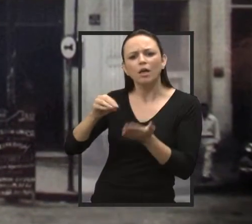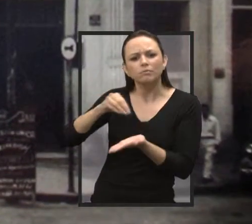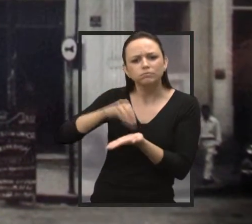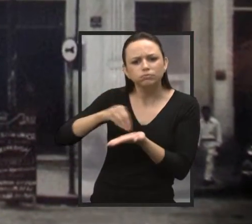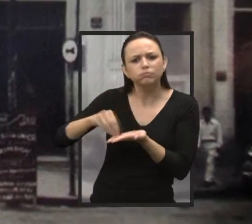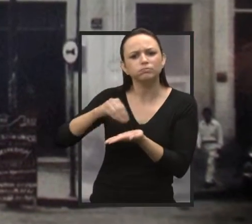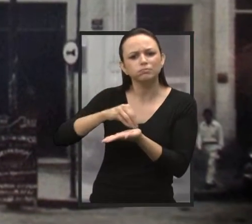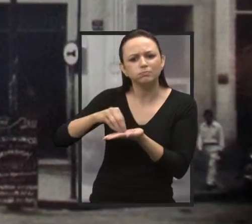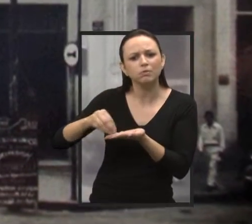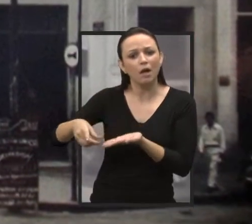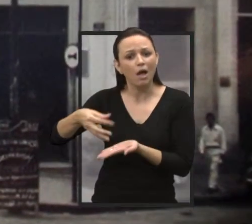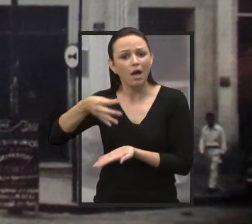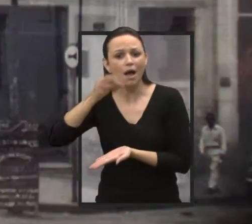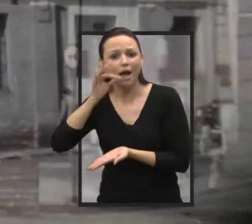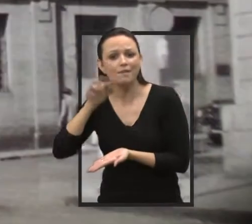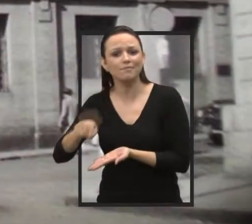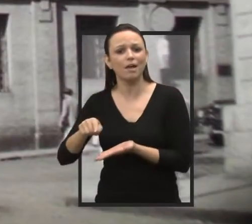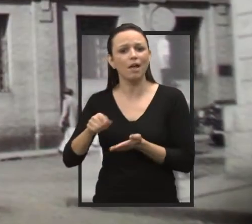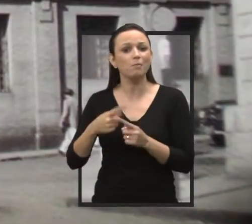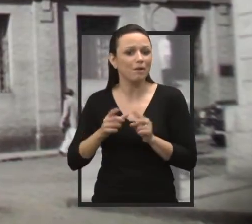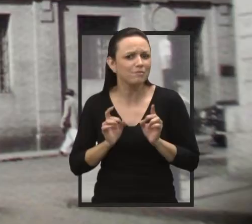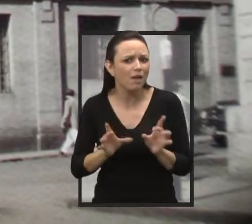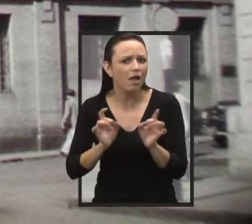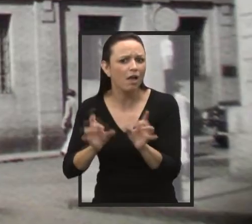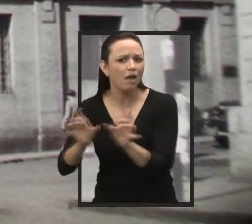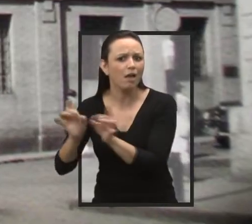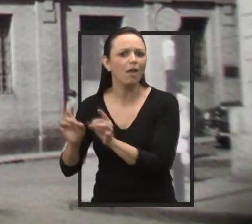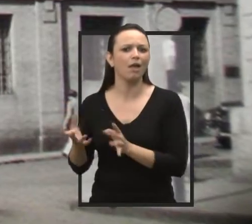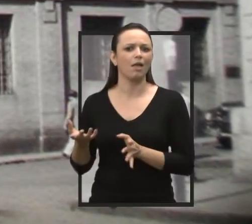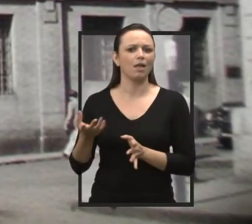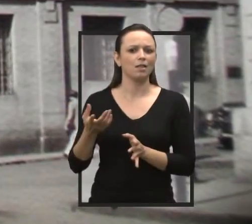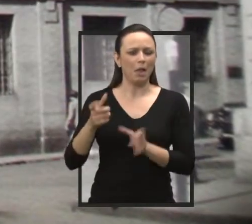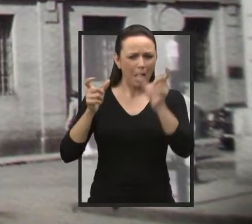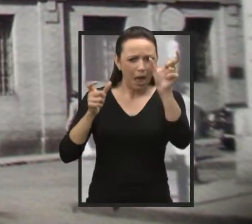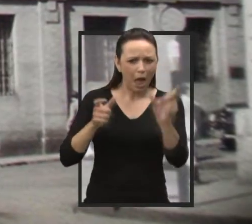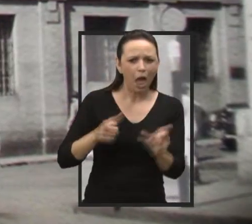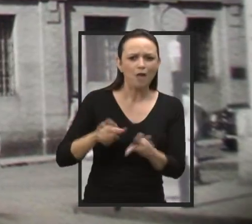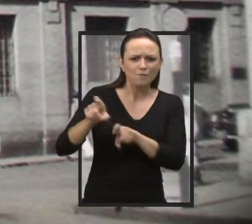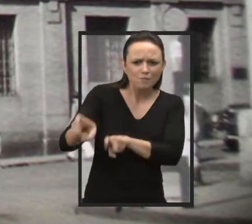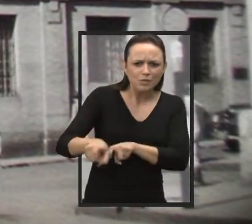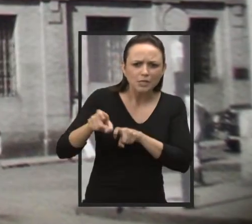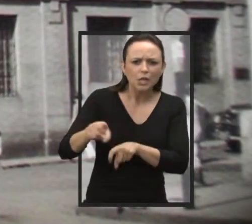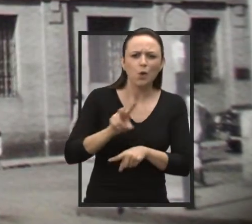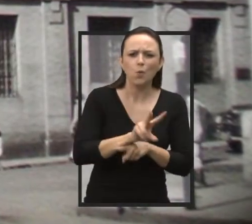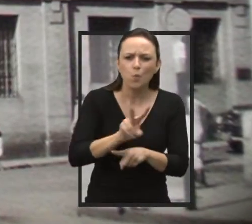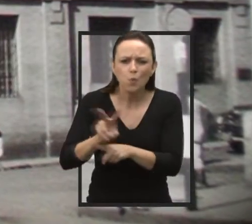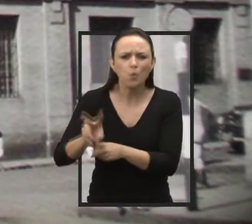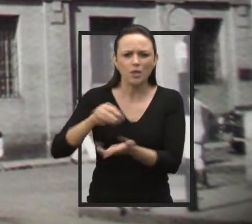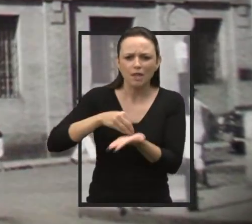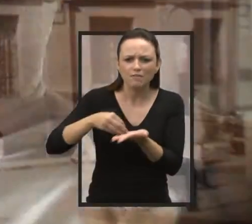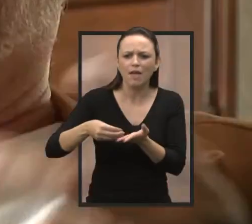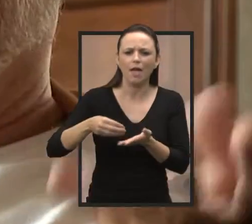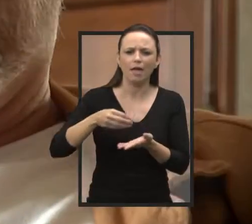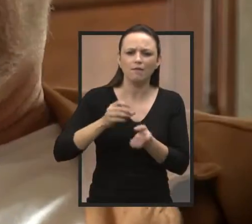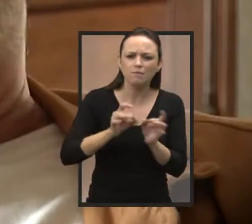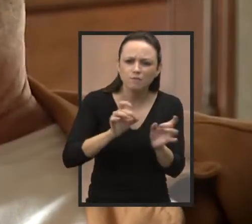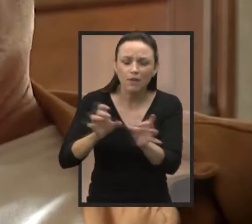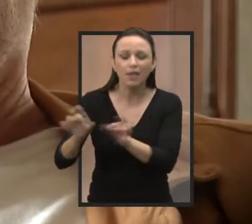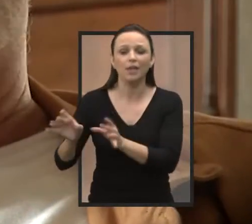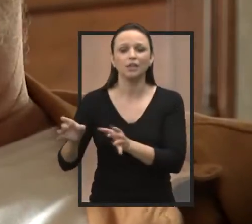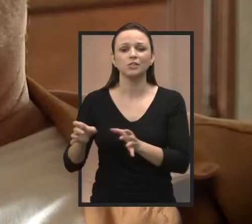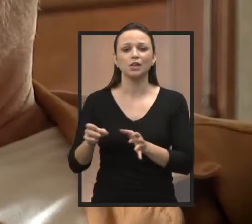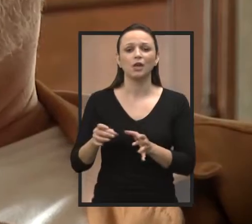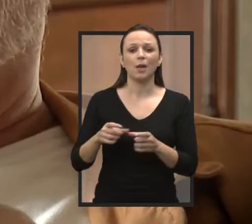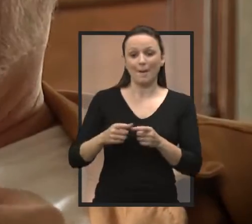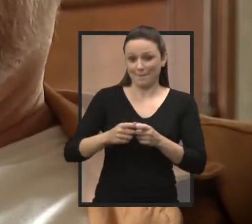dos cafeicultores, que eram fazendeiros, cuidavam da terra. Mas a maior